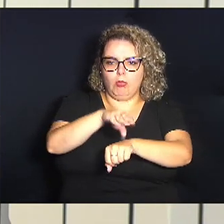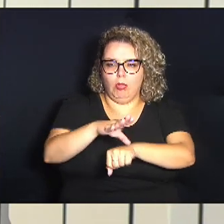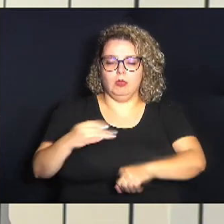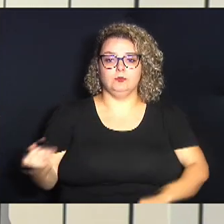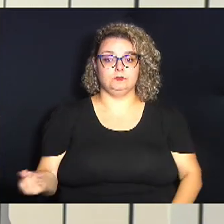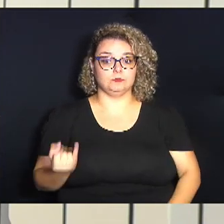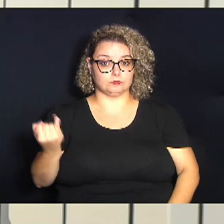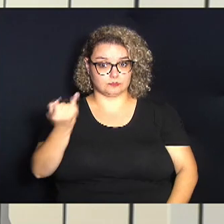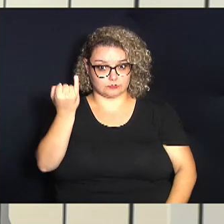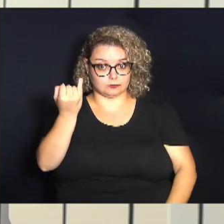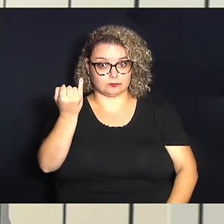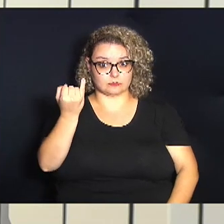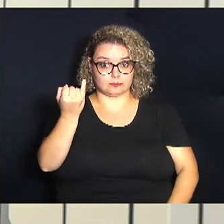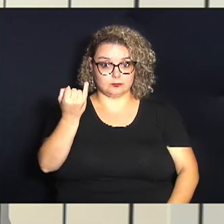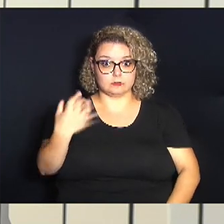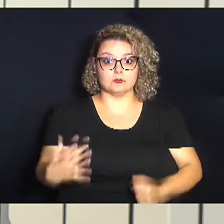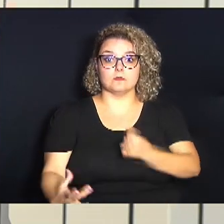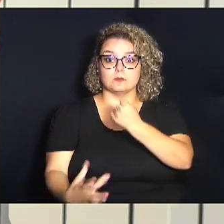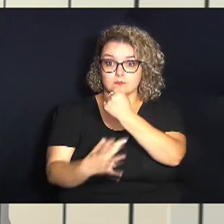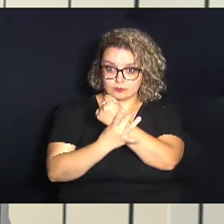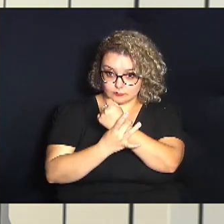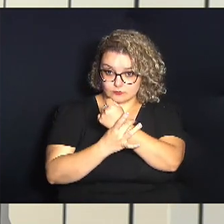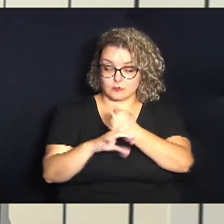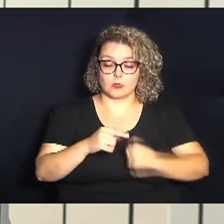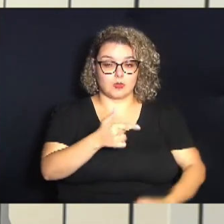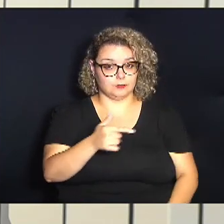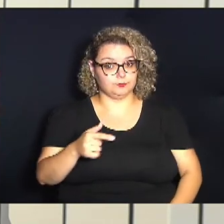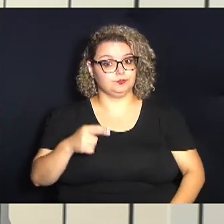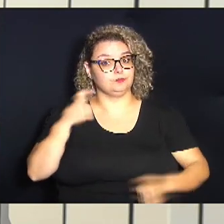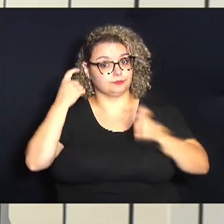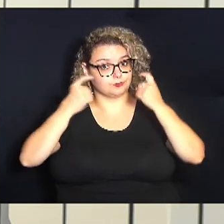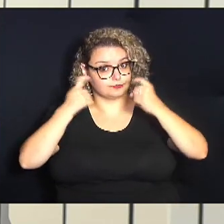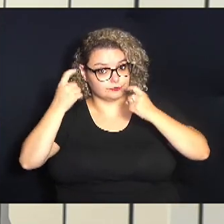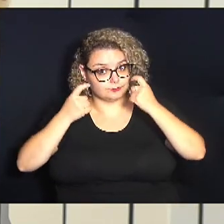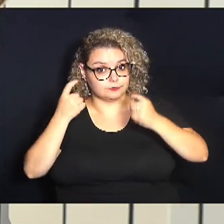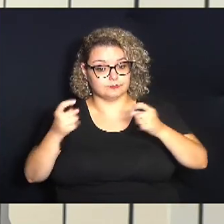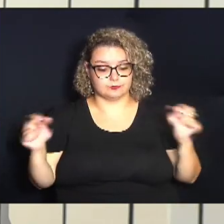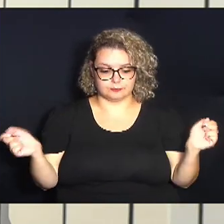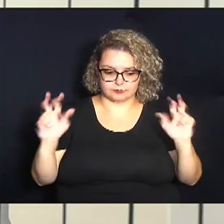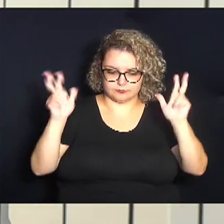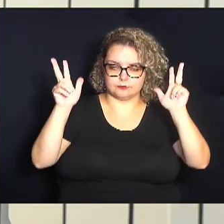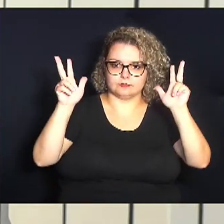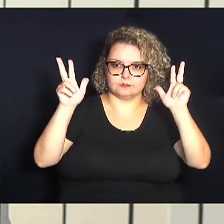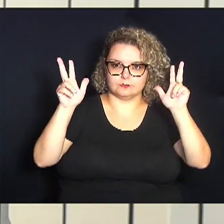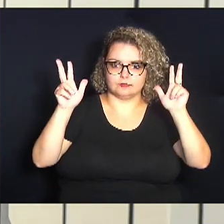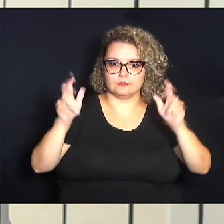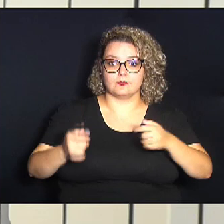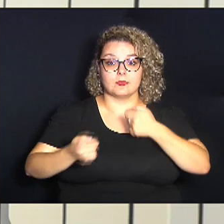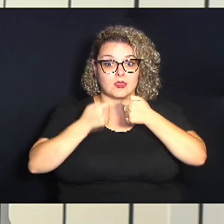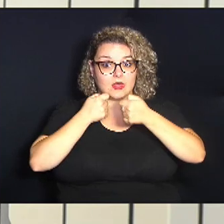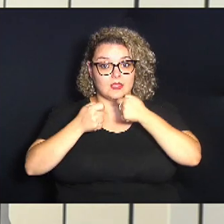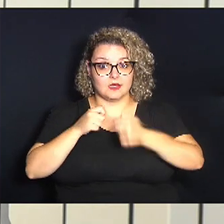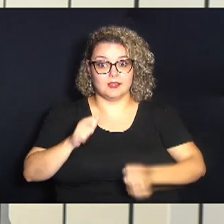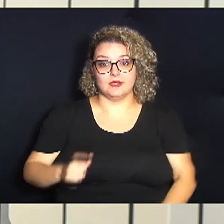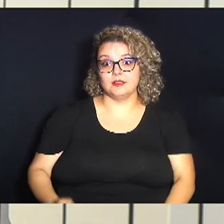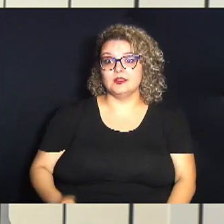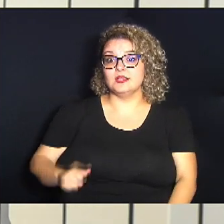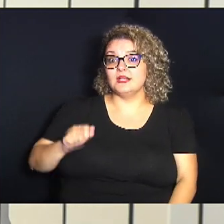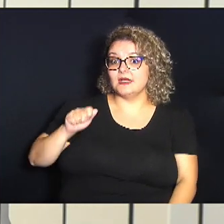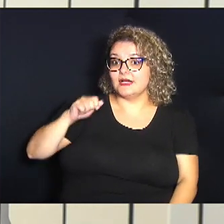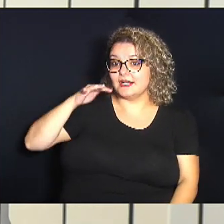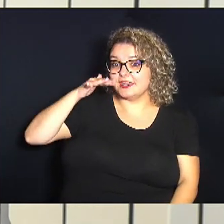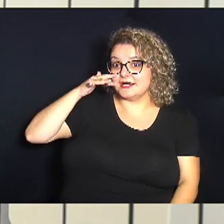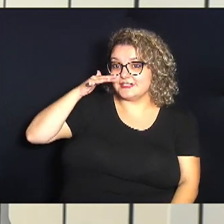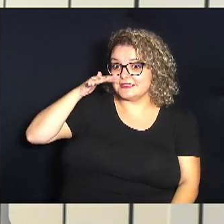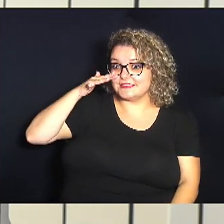importantes sobre segurança para não ter dor de cabeça, para ficar muito bem atento, a repórter Ana Paula Meneghetti está